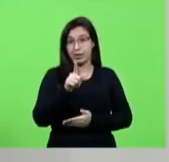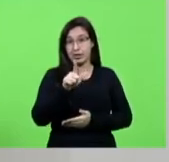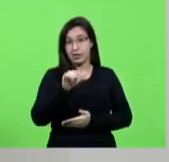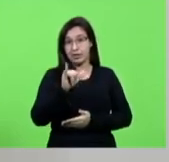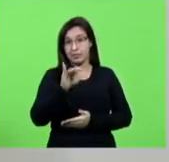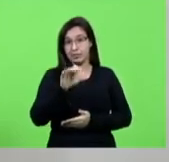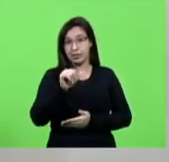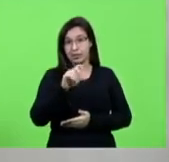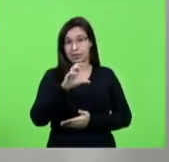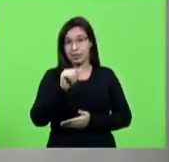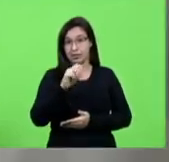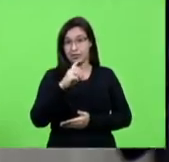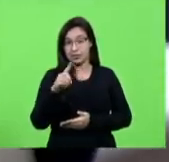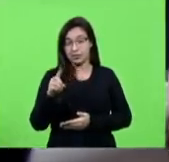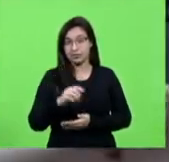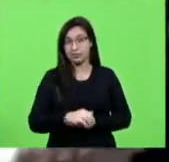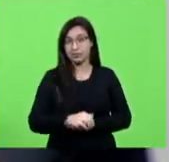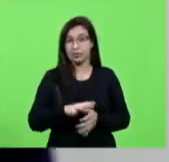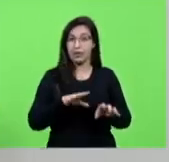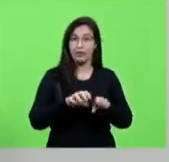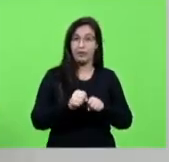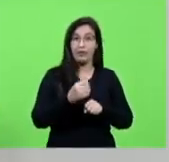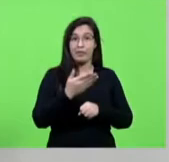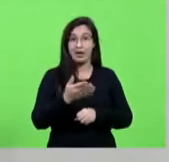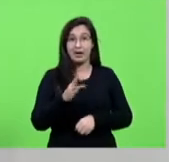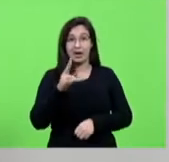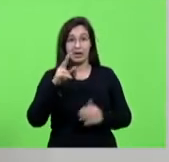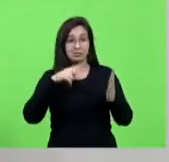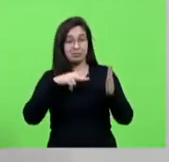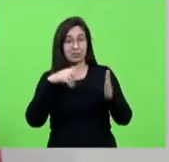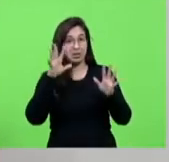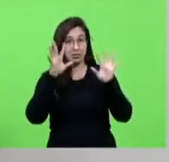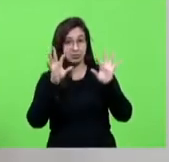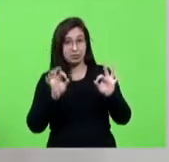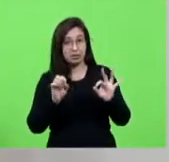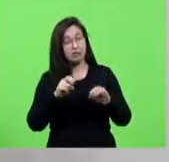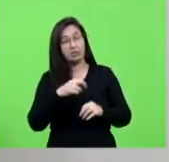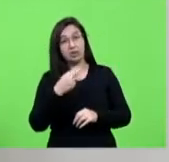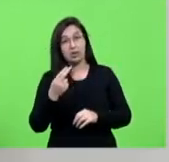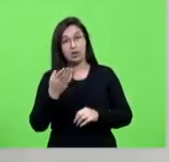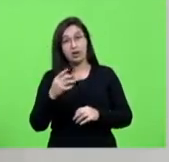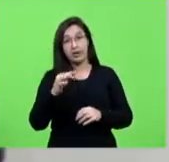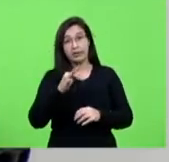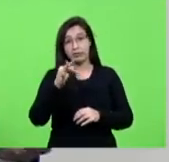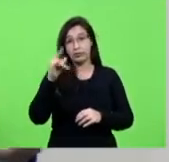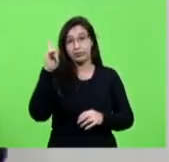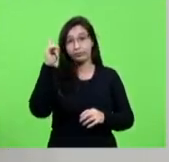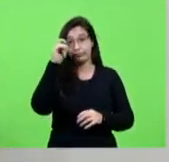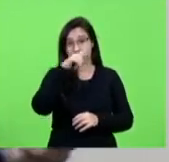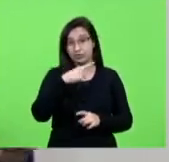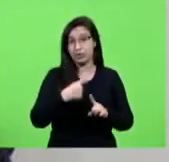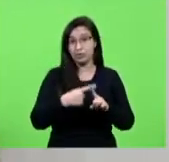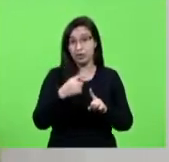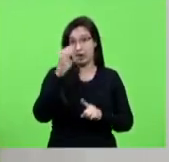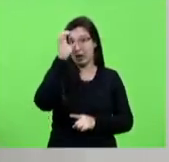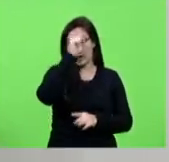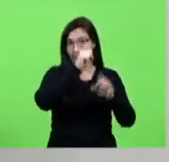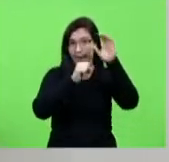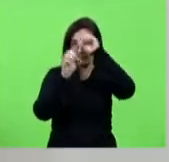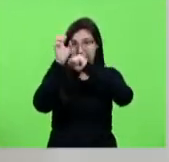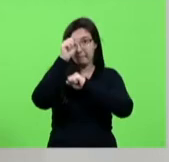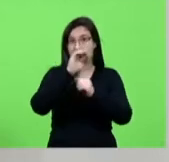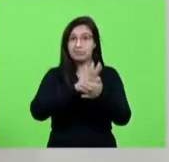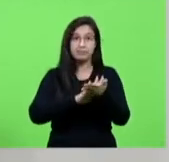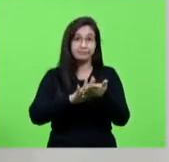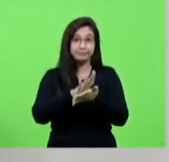continuar passando e vai formar analfabetos, ou esse aluno vai ter dificuldade. Porque não está aprendendo nada,